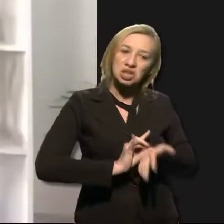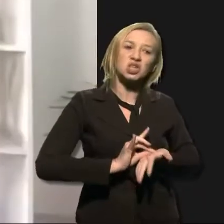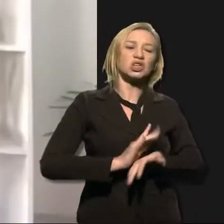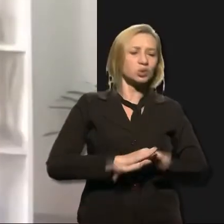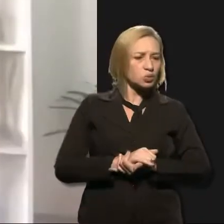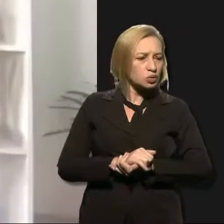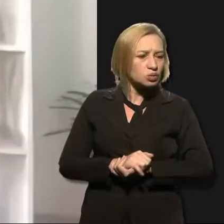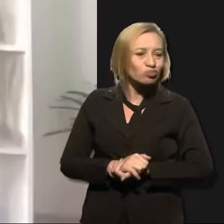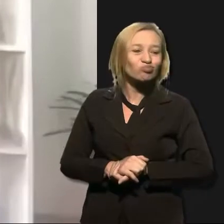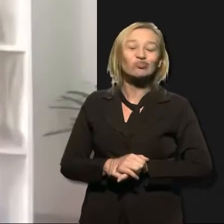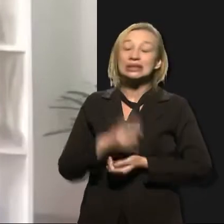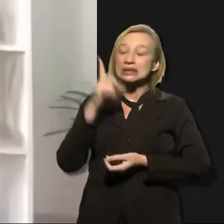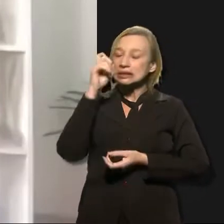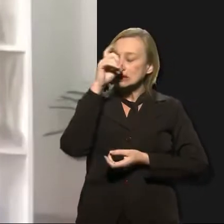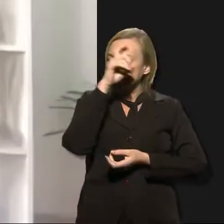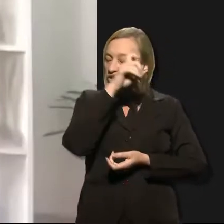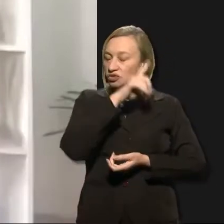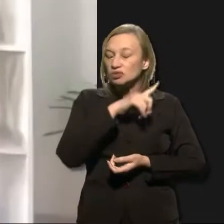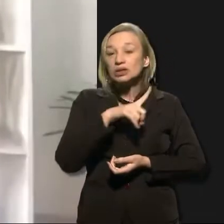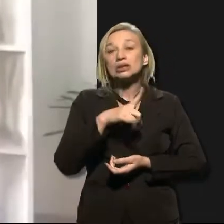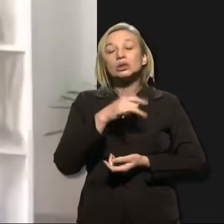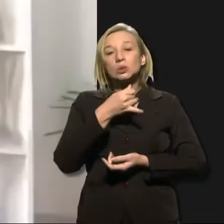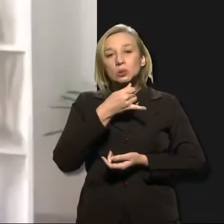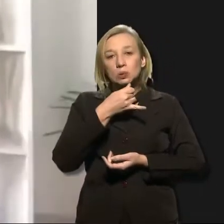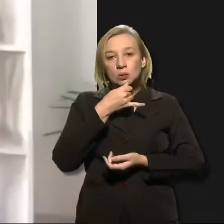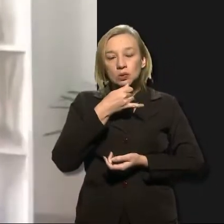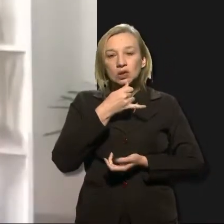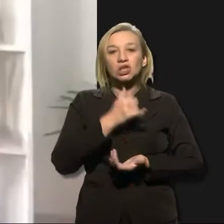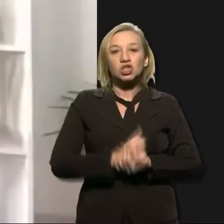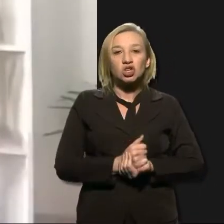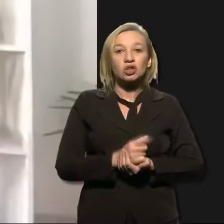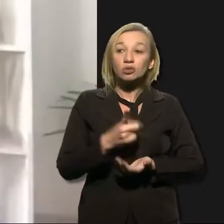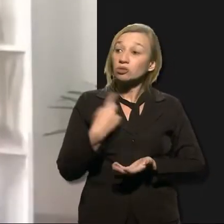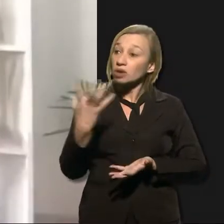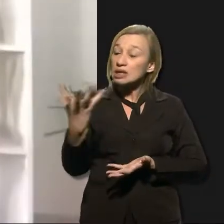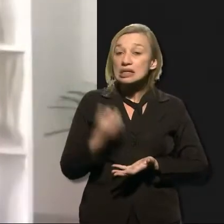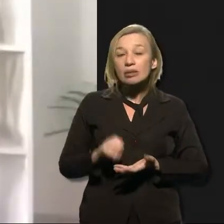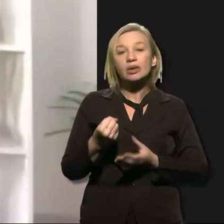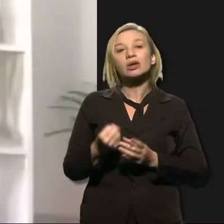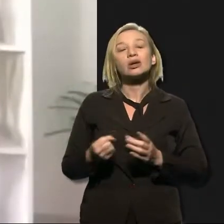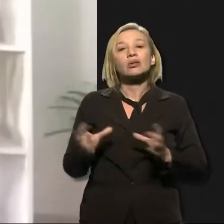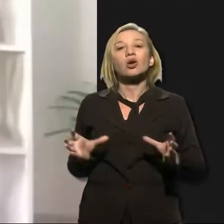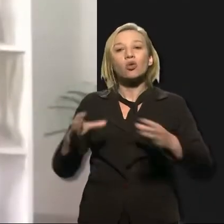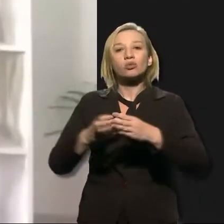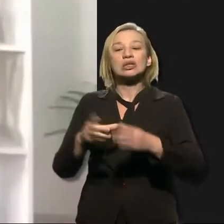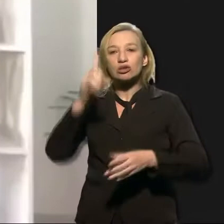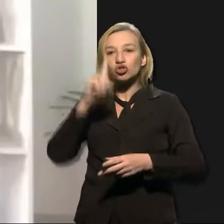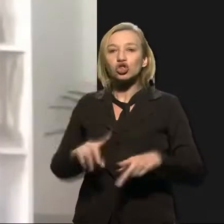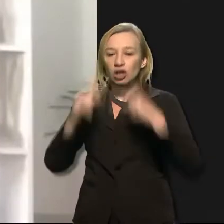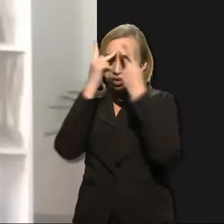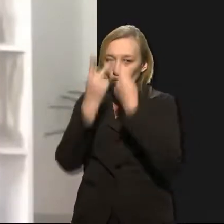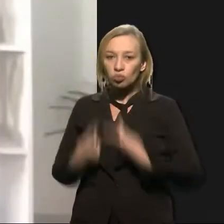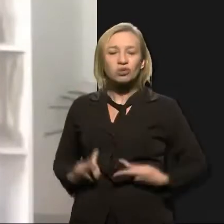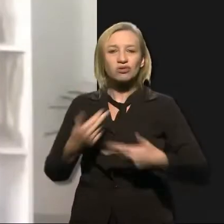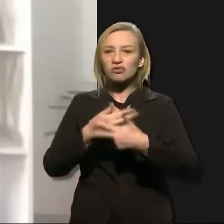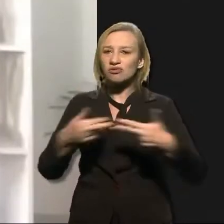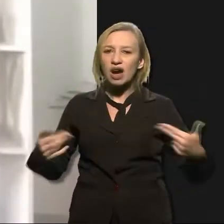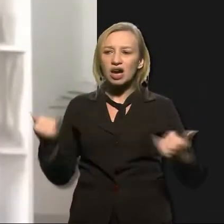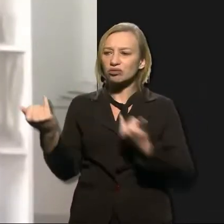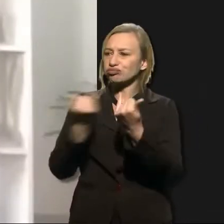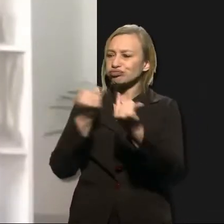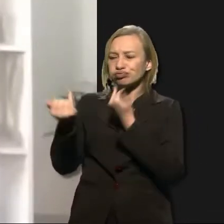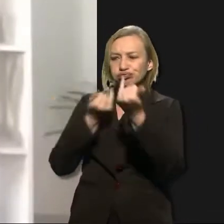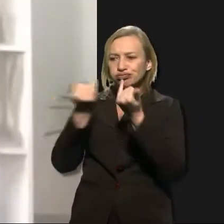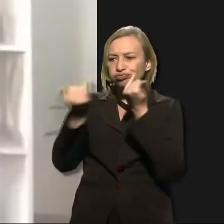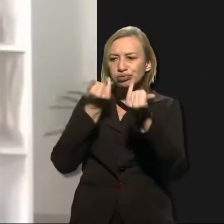Exatamente. Uma questão extremamente dramática e subhumana, né? Nós recebemos pela Comissão de Direitos Humanos